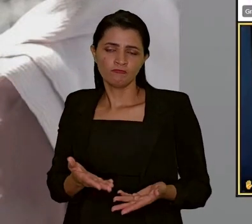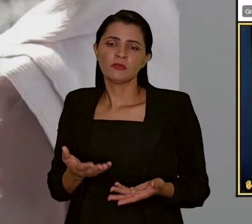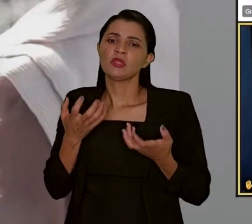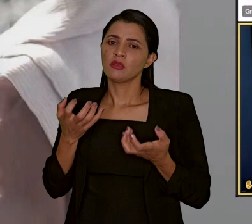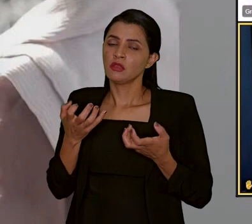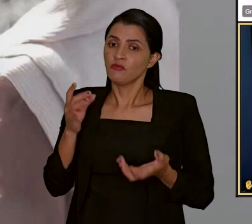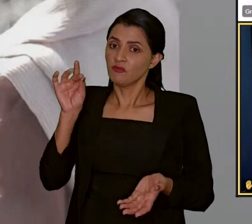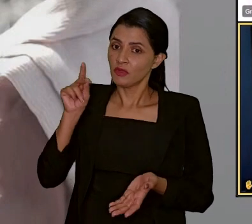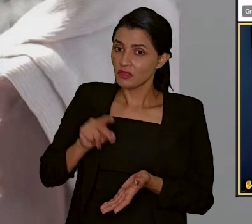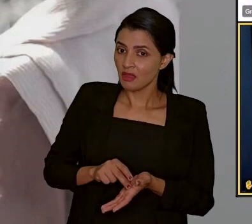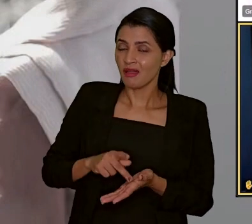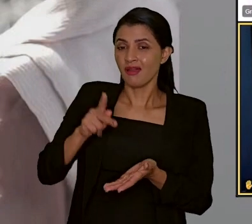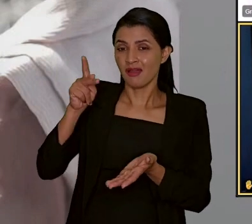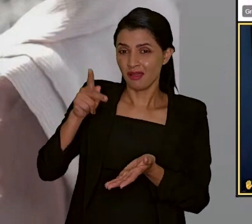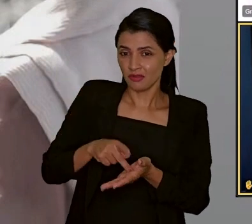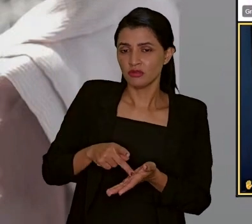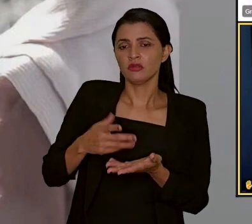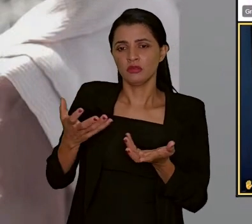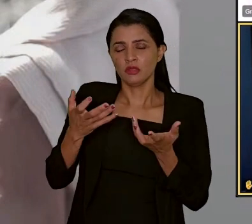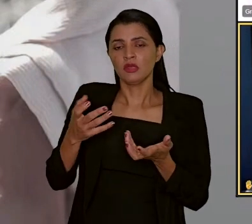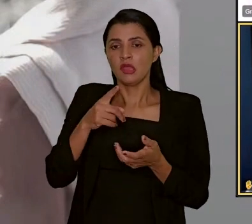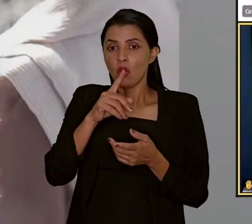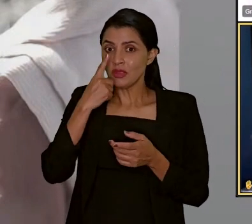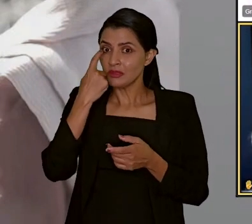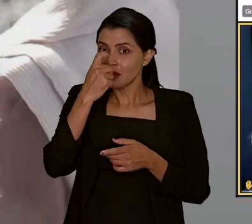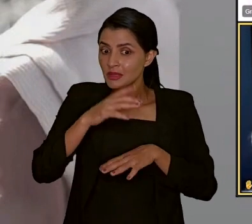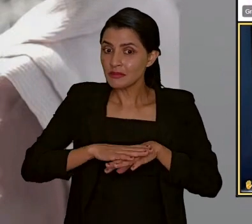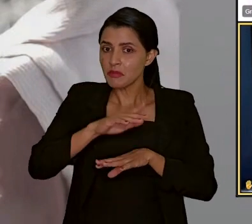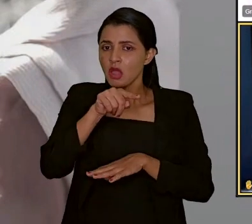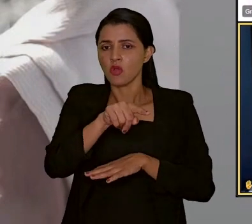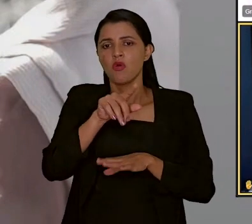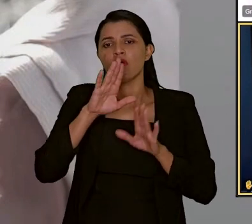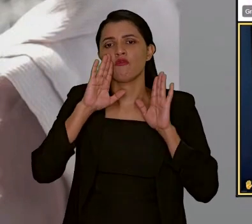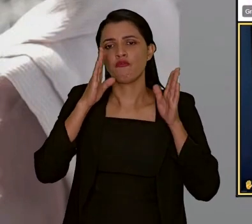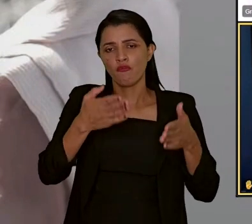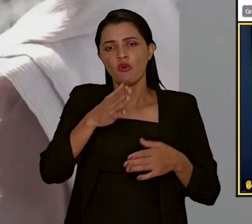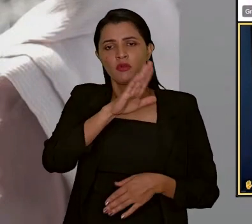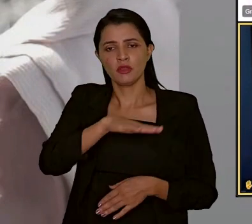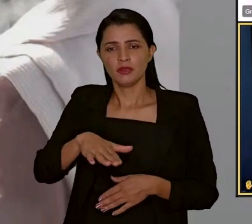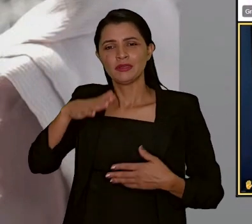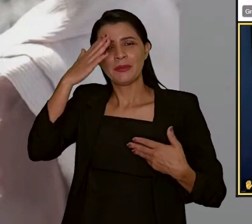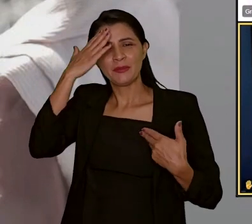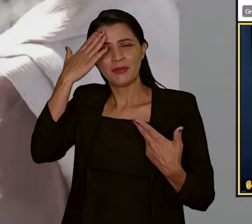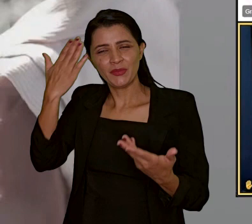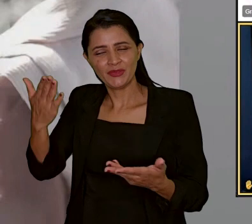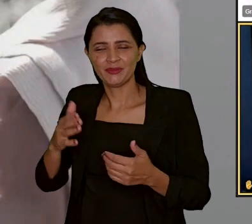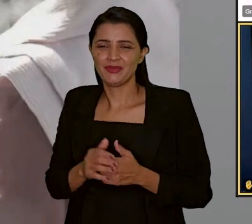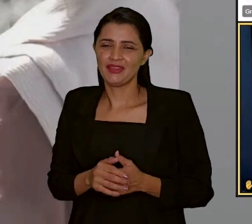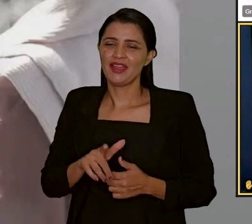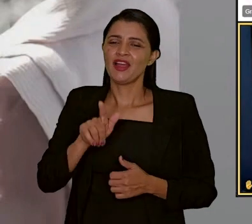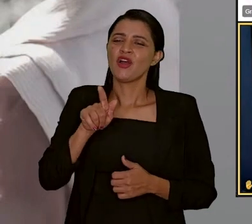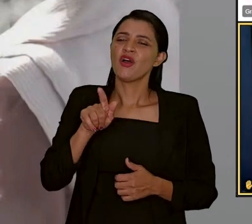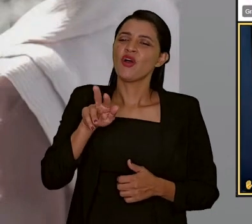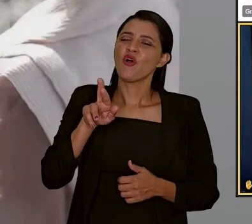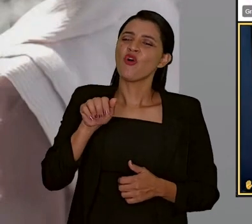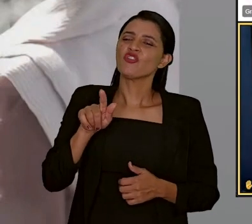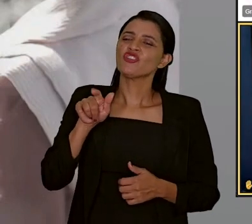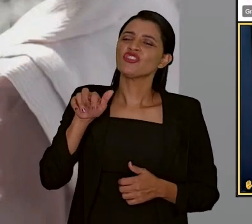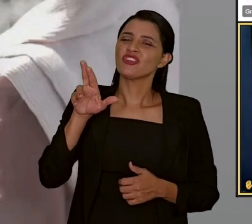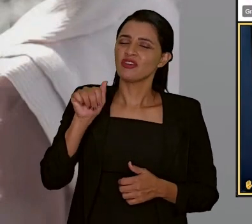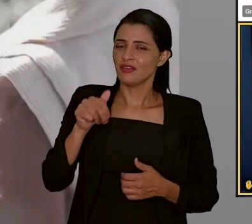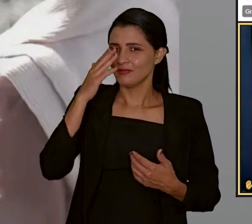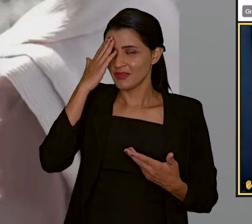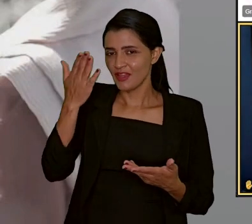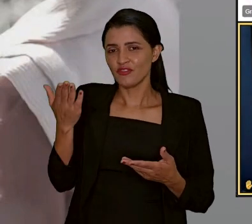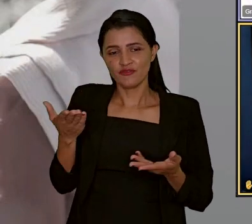efetivamente, como disse a Graciela, cuidar do interesse maior aqui no caso da criança. Muito obrigado, Rogério, pela palavra, e devolvo ao